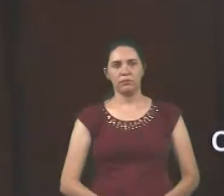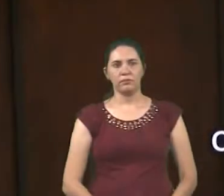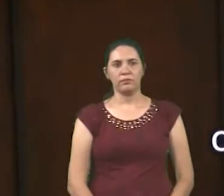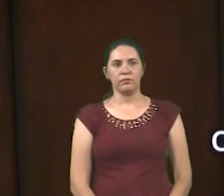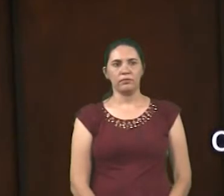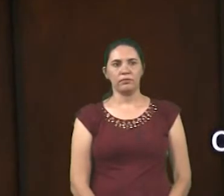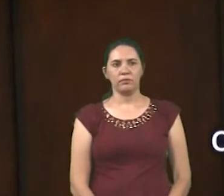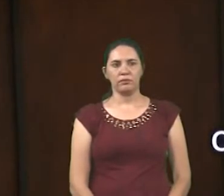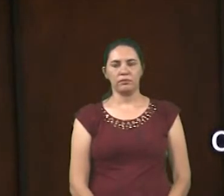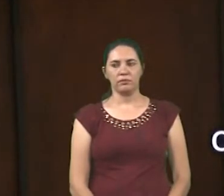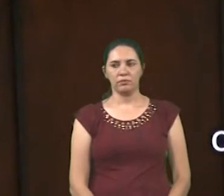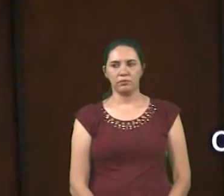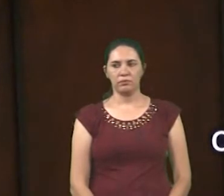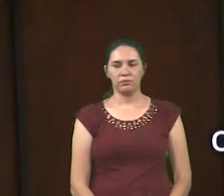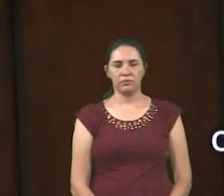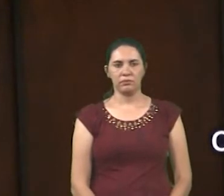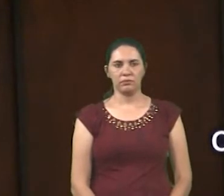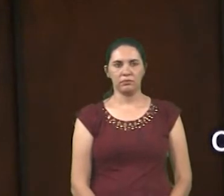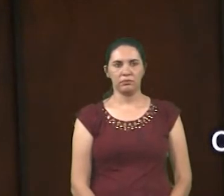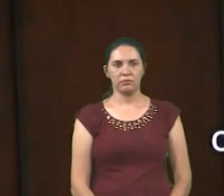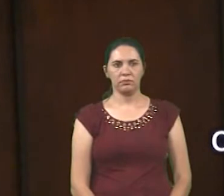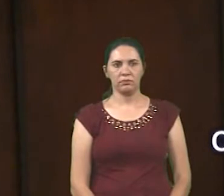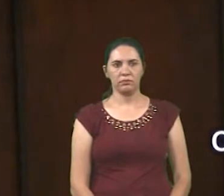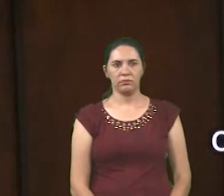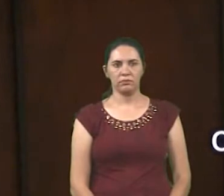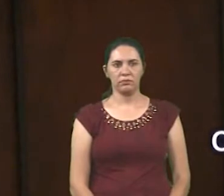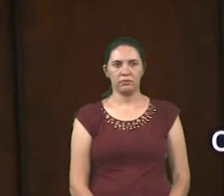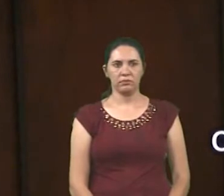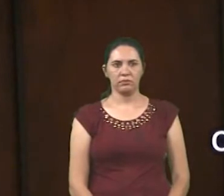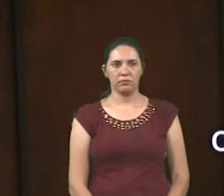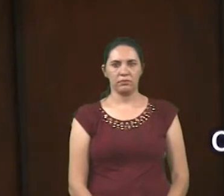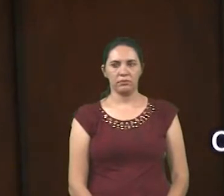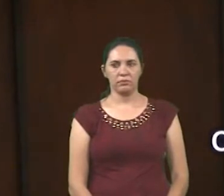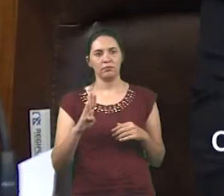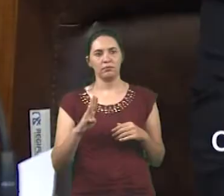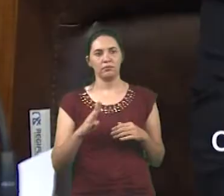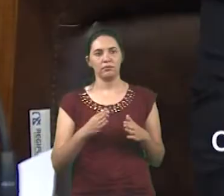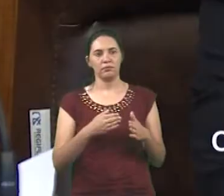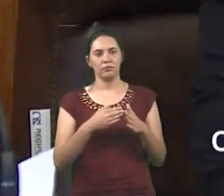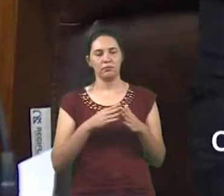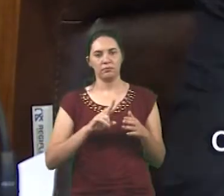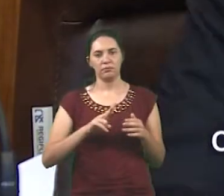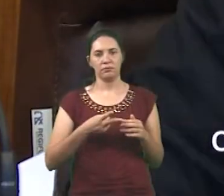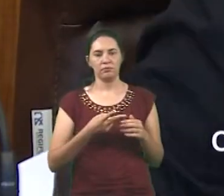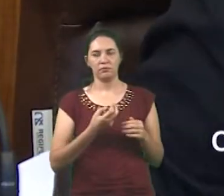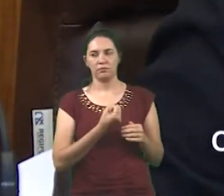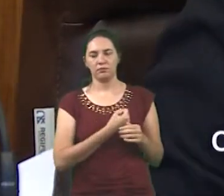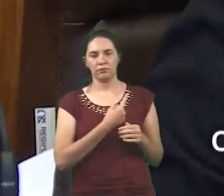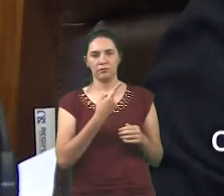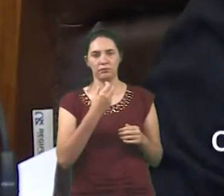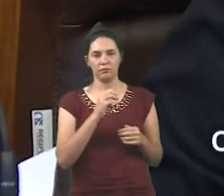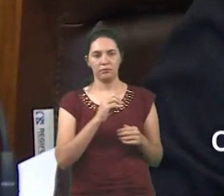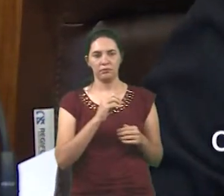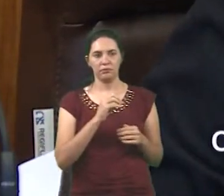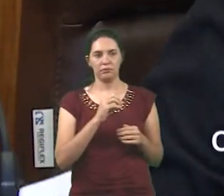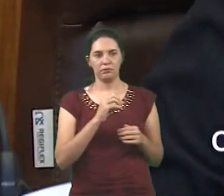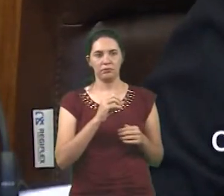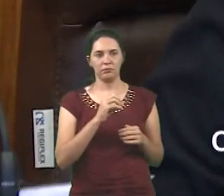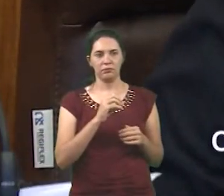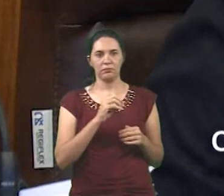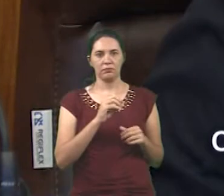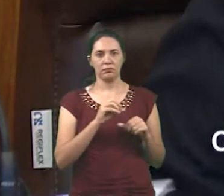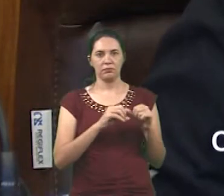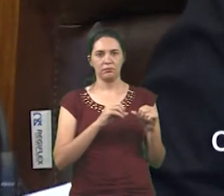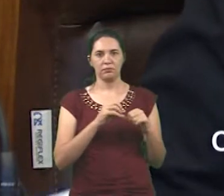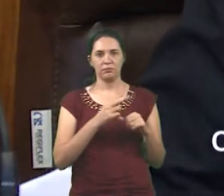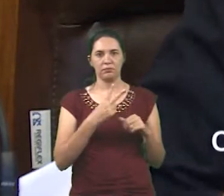a última sessão de 2018 foi em clima de despedida Depois de dois anos como presidente da Câmara